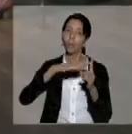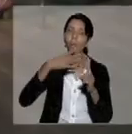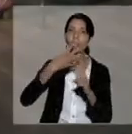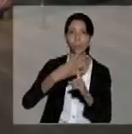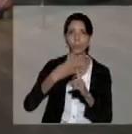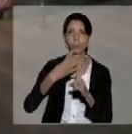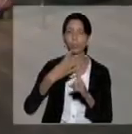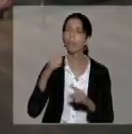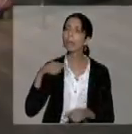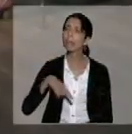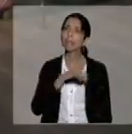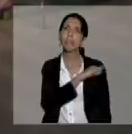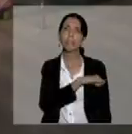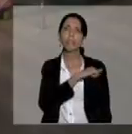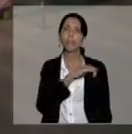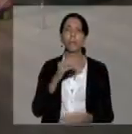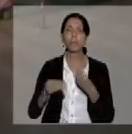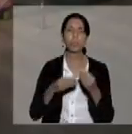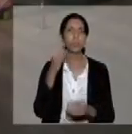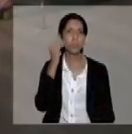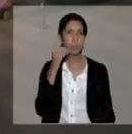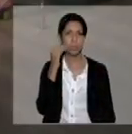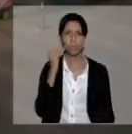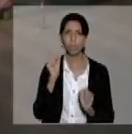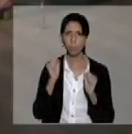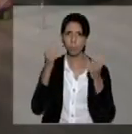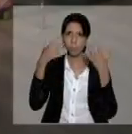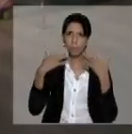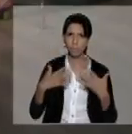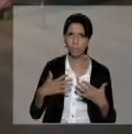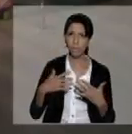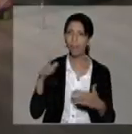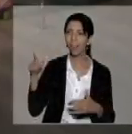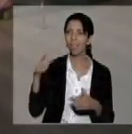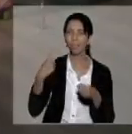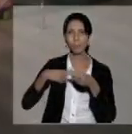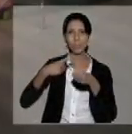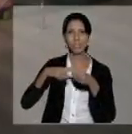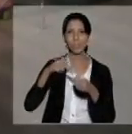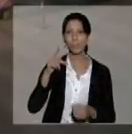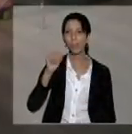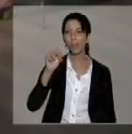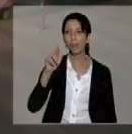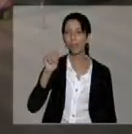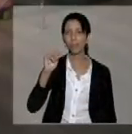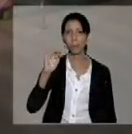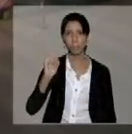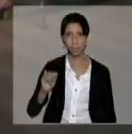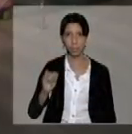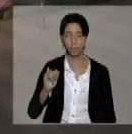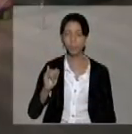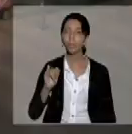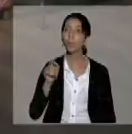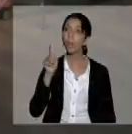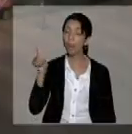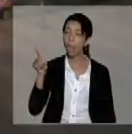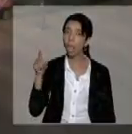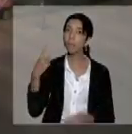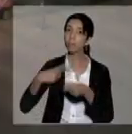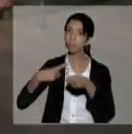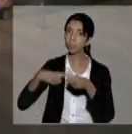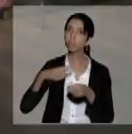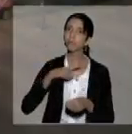4. E aqui no Rio de Janeiro, como é a experiência? O senhor pode falar sobre o município de Paracambi, né? Lá em Paracambi, a gente teve